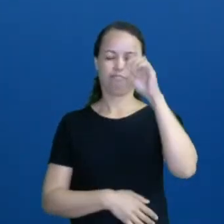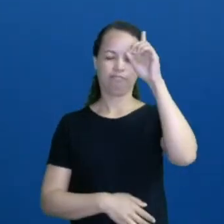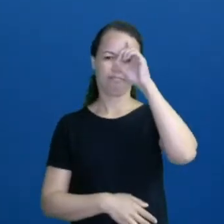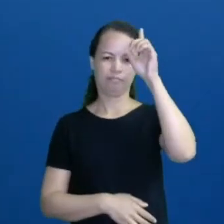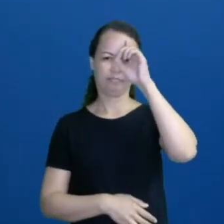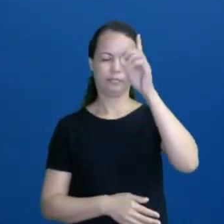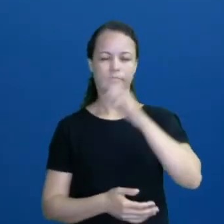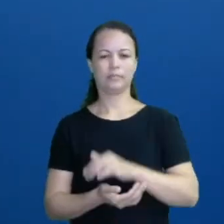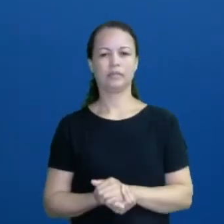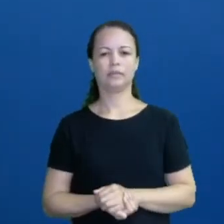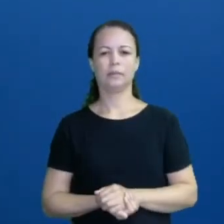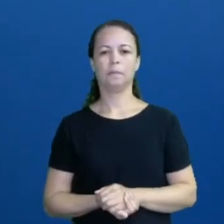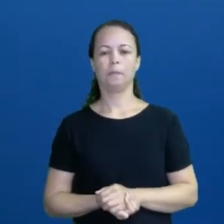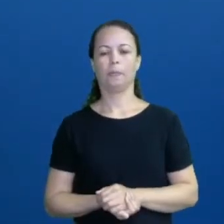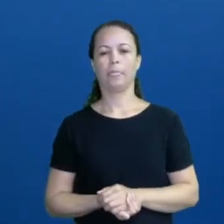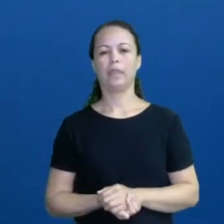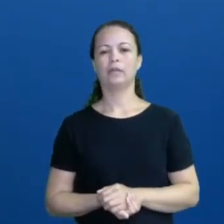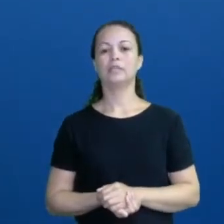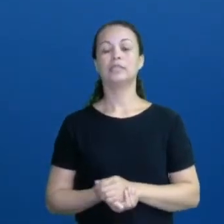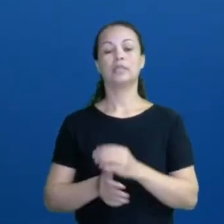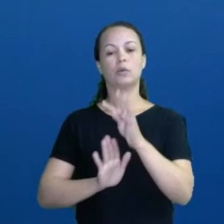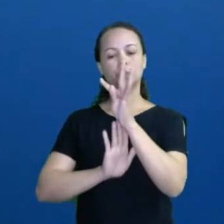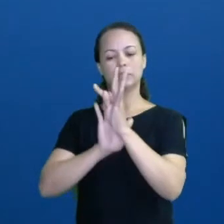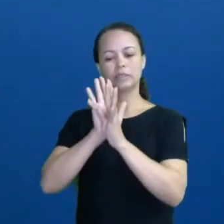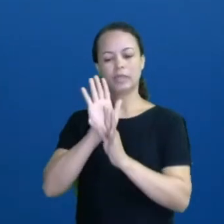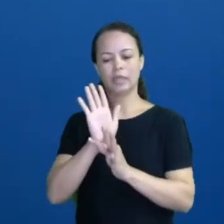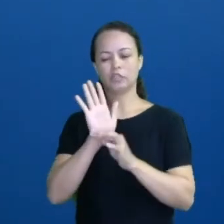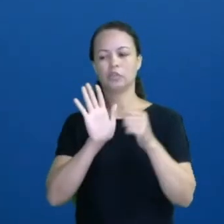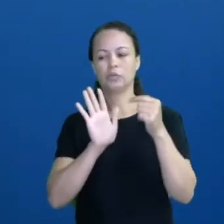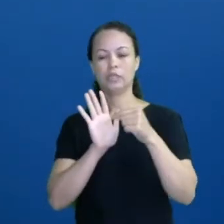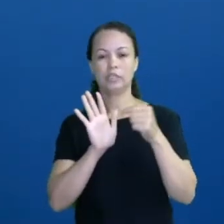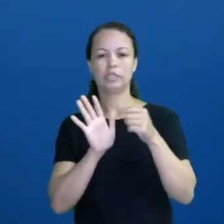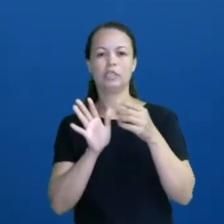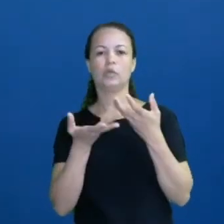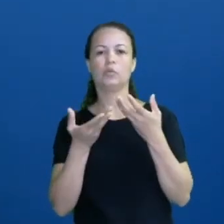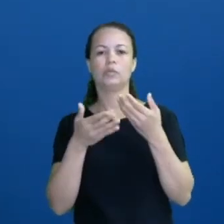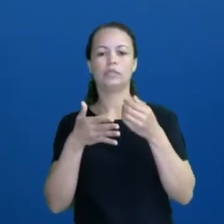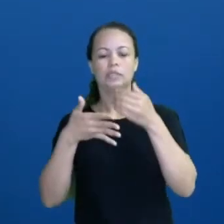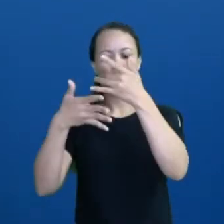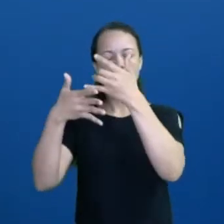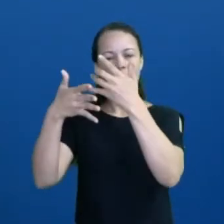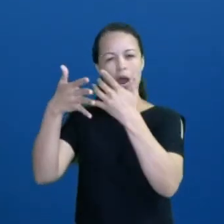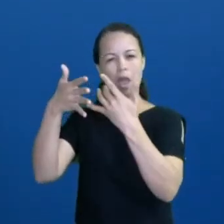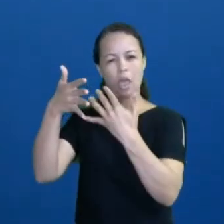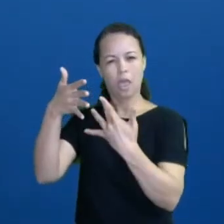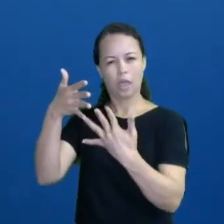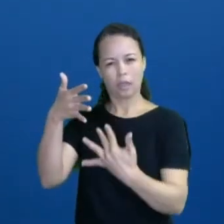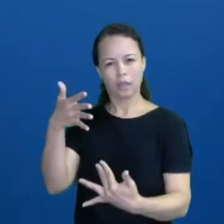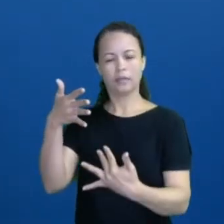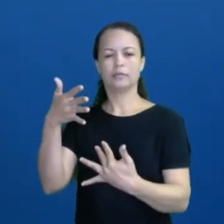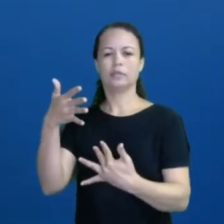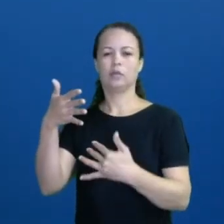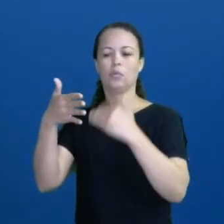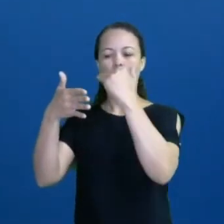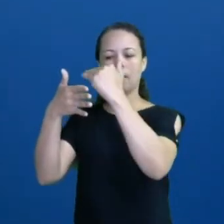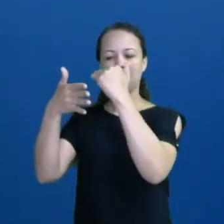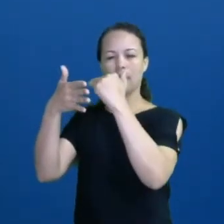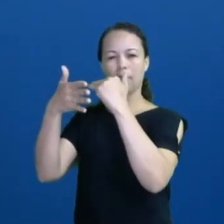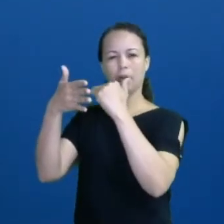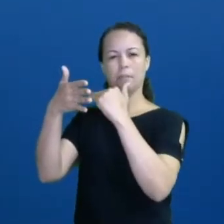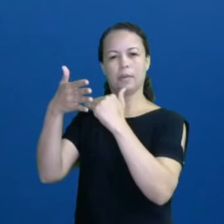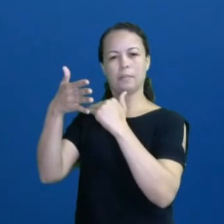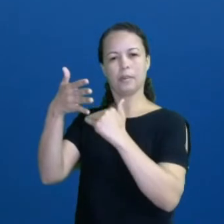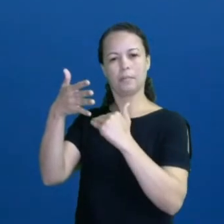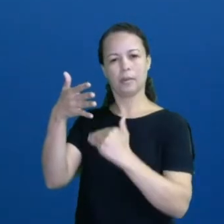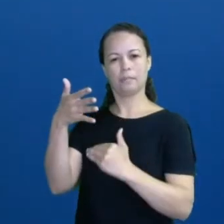dia a dia. São textos em que os itens são colocados um embaixo do outro, tá? Então eu escrevo um, depois o